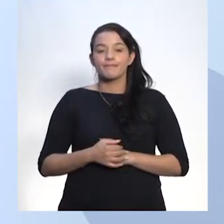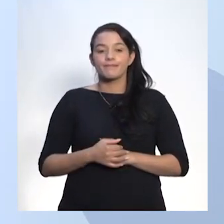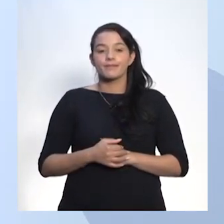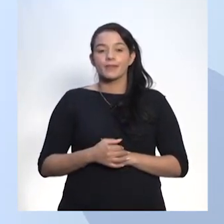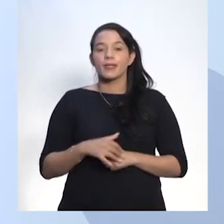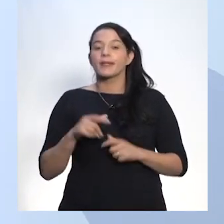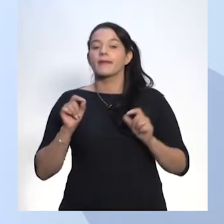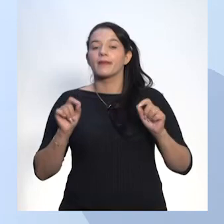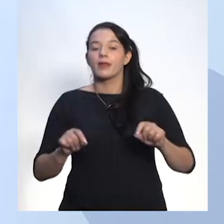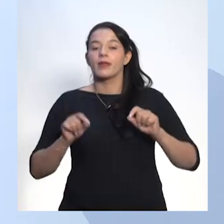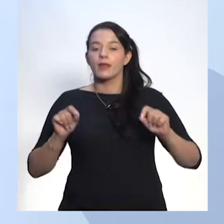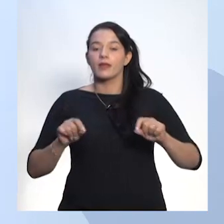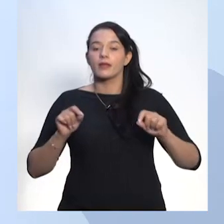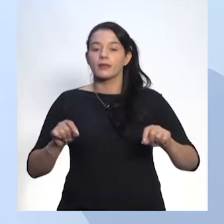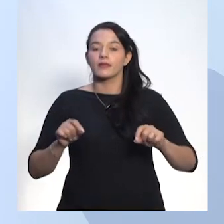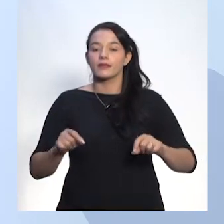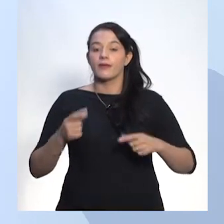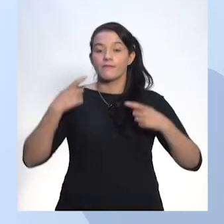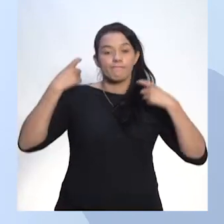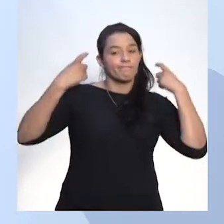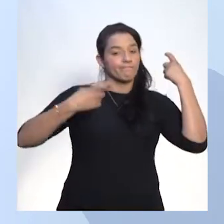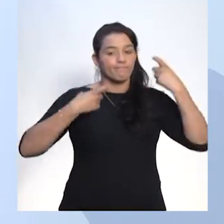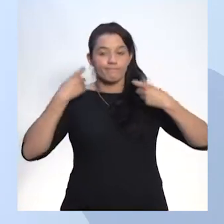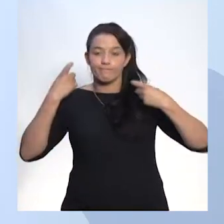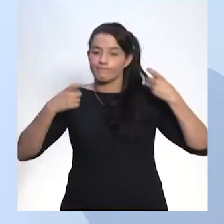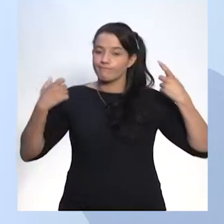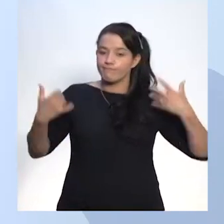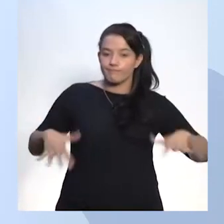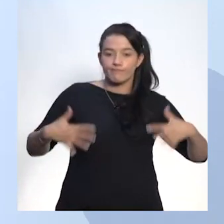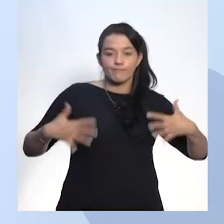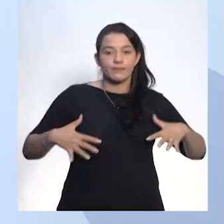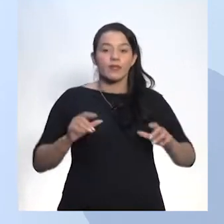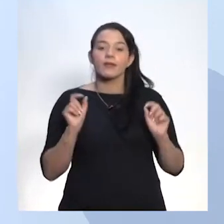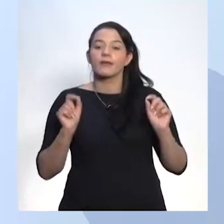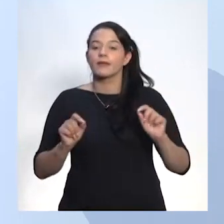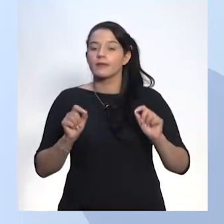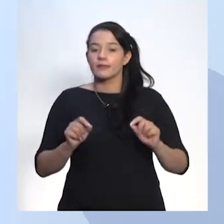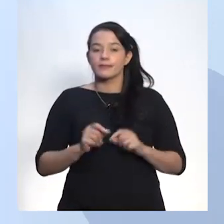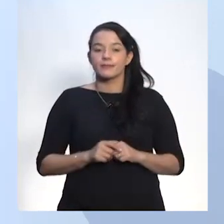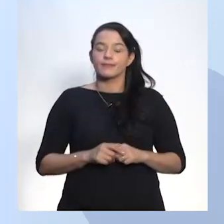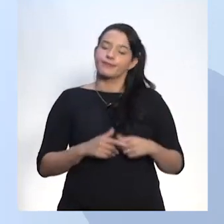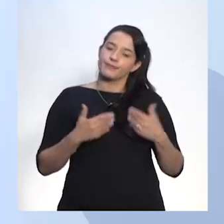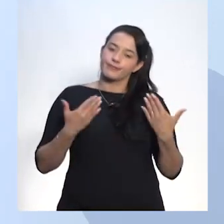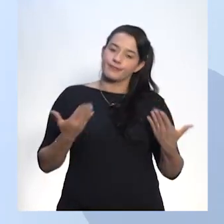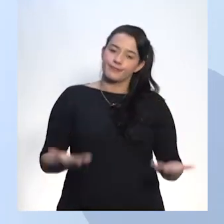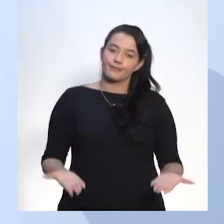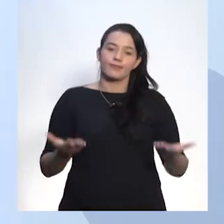vai ficar aí preocupado com essas políticas?